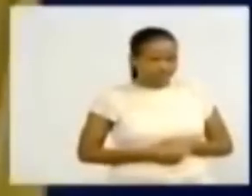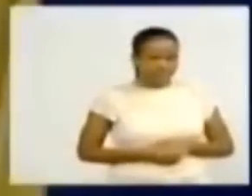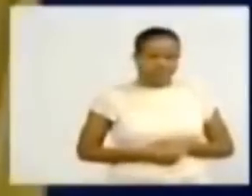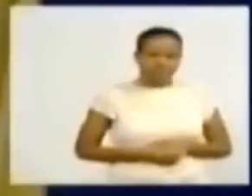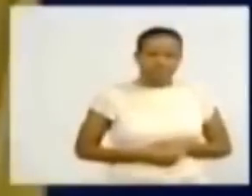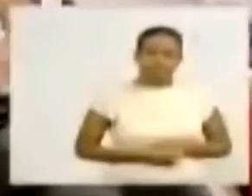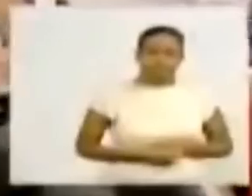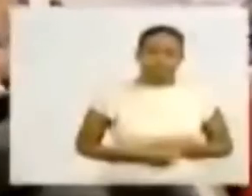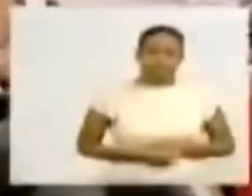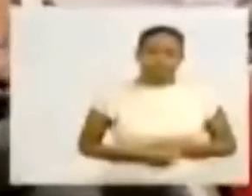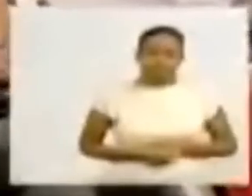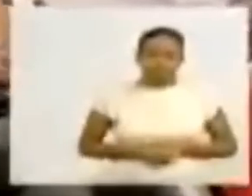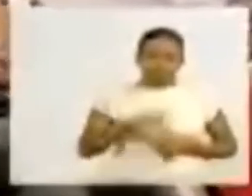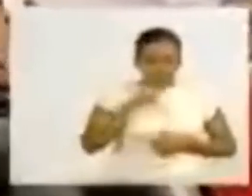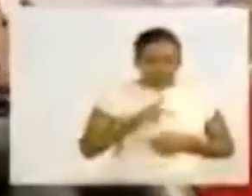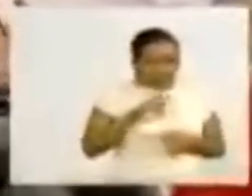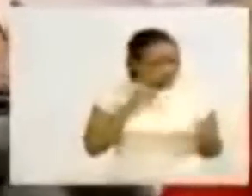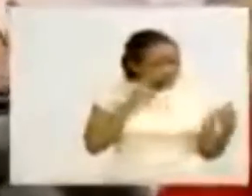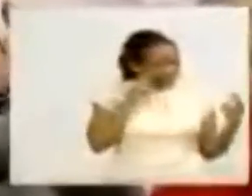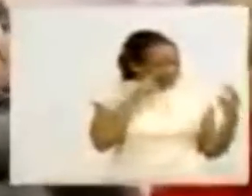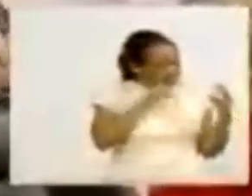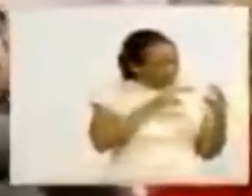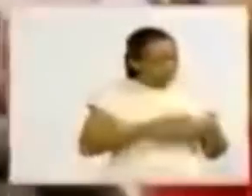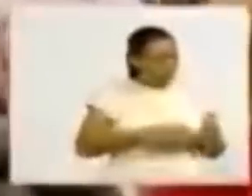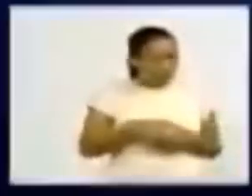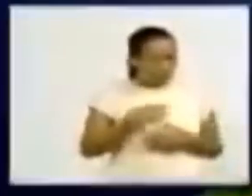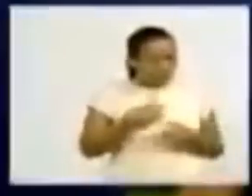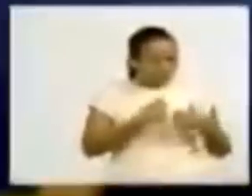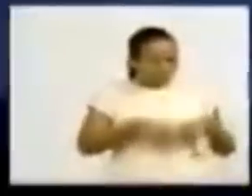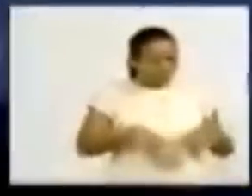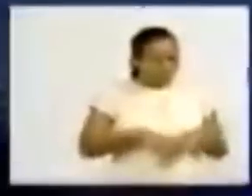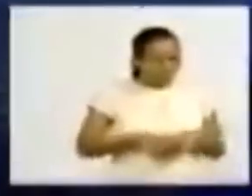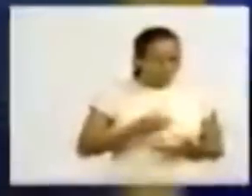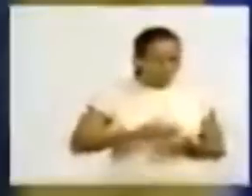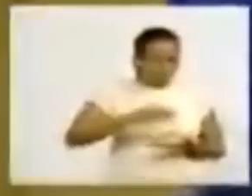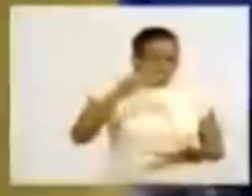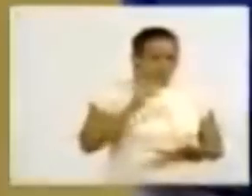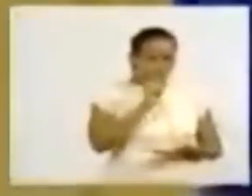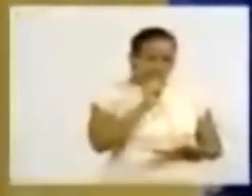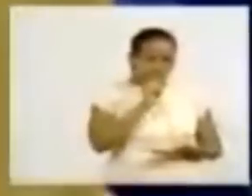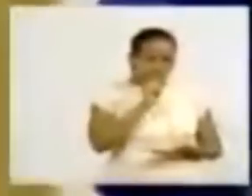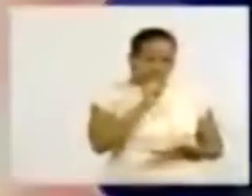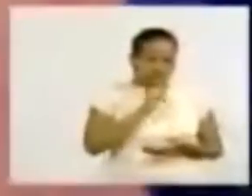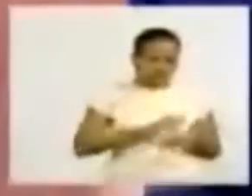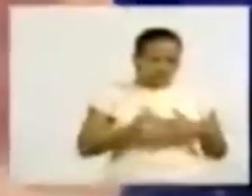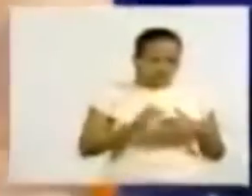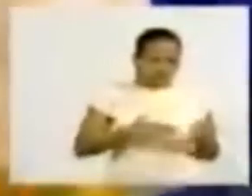Aí, me olhou, eu estava com uma garrafa de água mineral nas